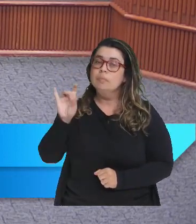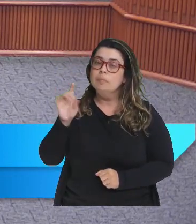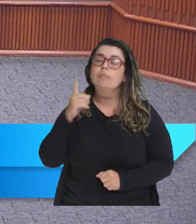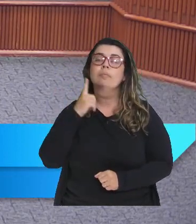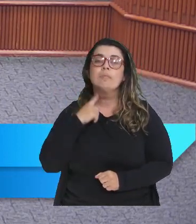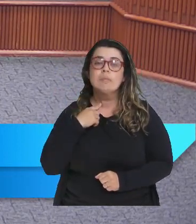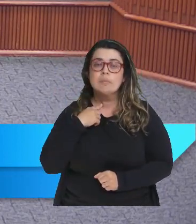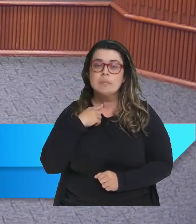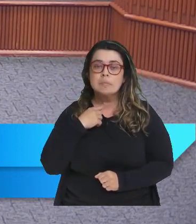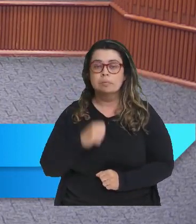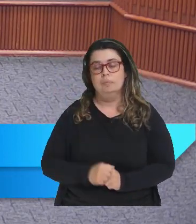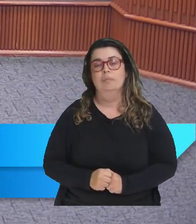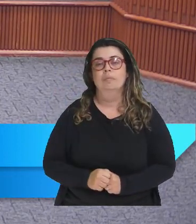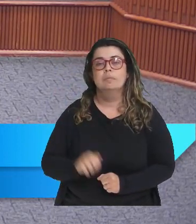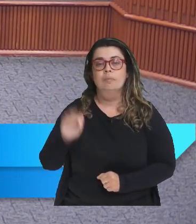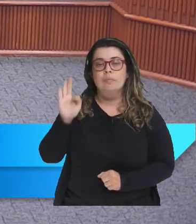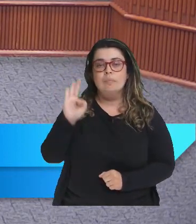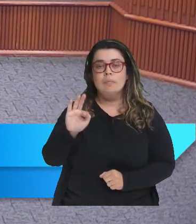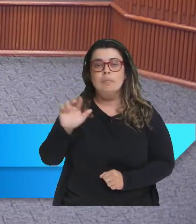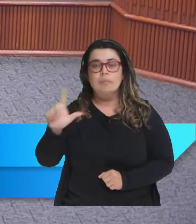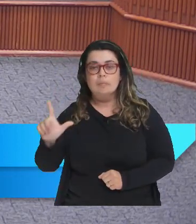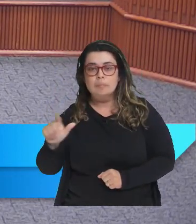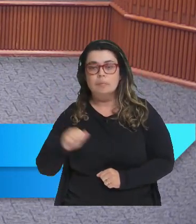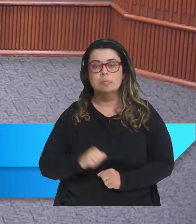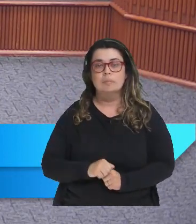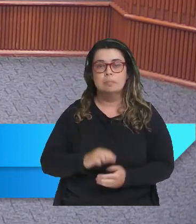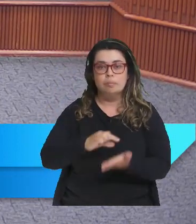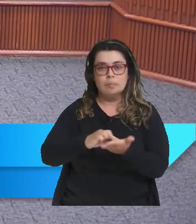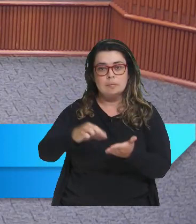Filipenses, capítulo 2, versículo 1 e 2.